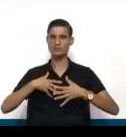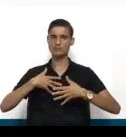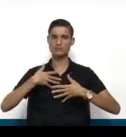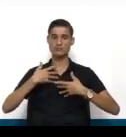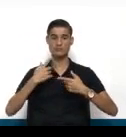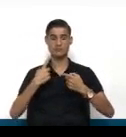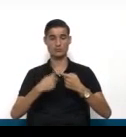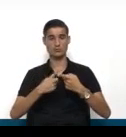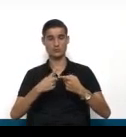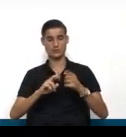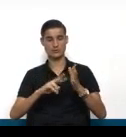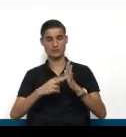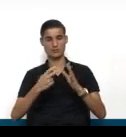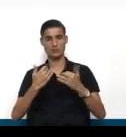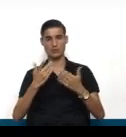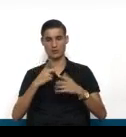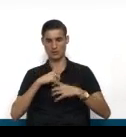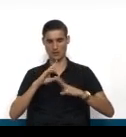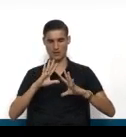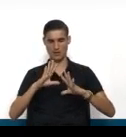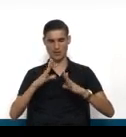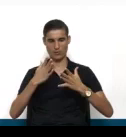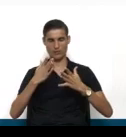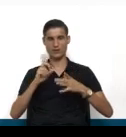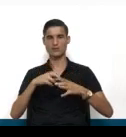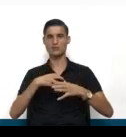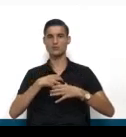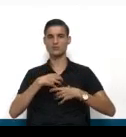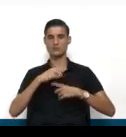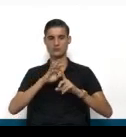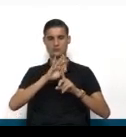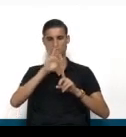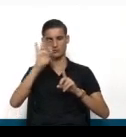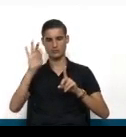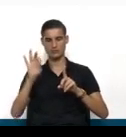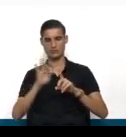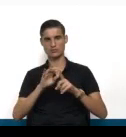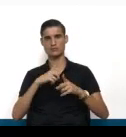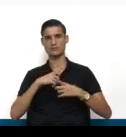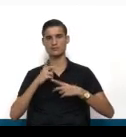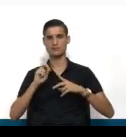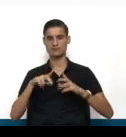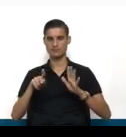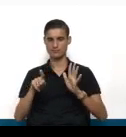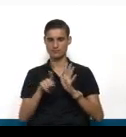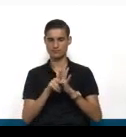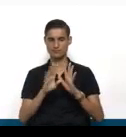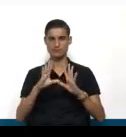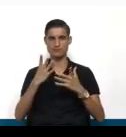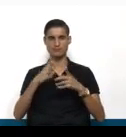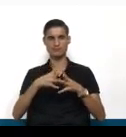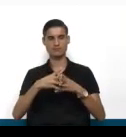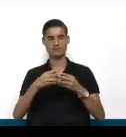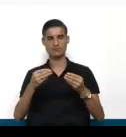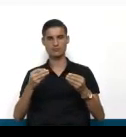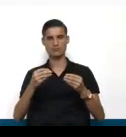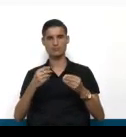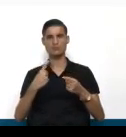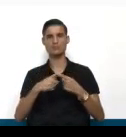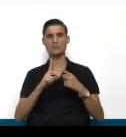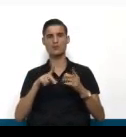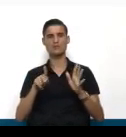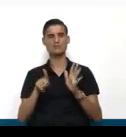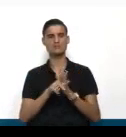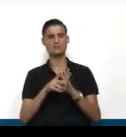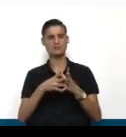ou seja, sempre que acontece isso, a condição de contorno é a própria solução. Por que ela vai ser a